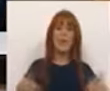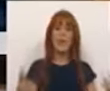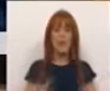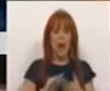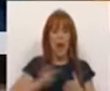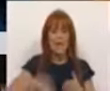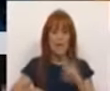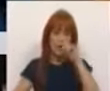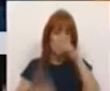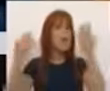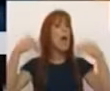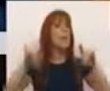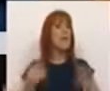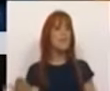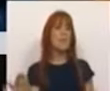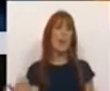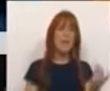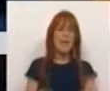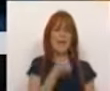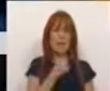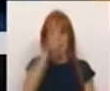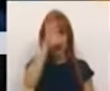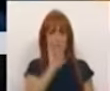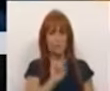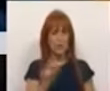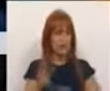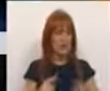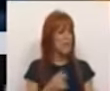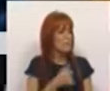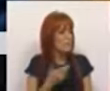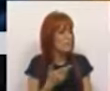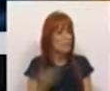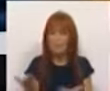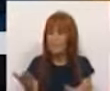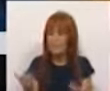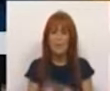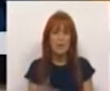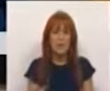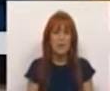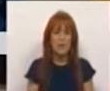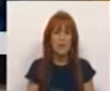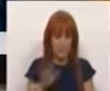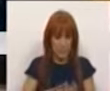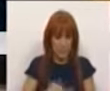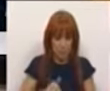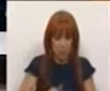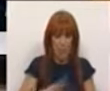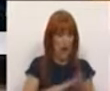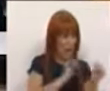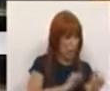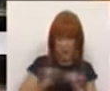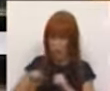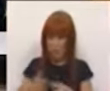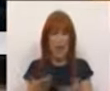e assinado, mas a aguardar decisão do Ministério das Finanças. Ou seja, a entrada em vigor daqueles